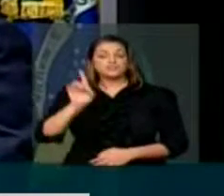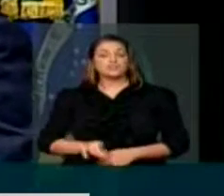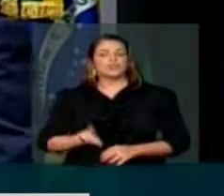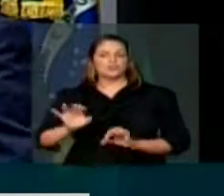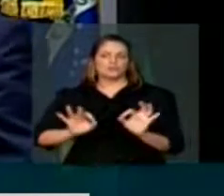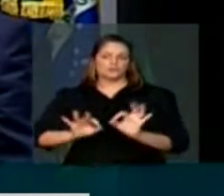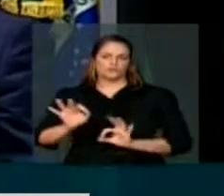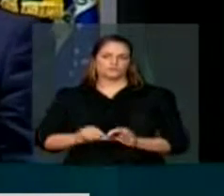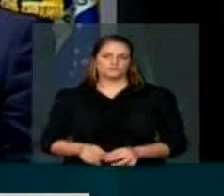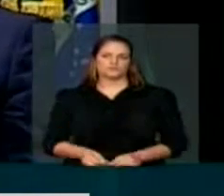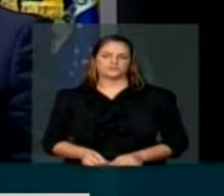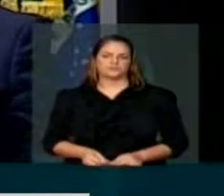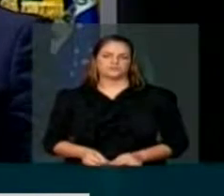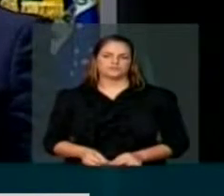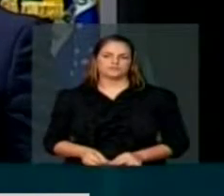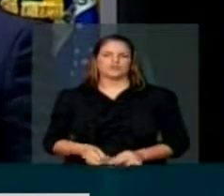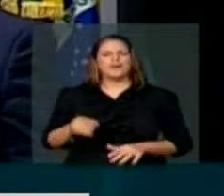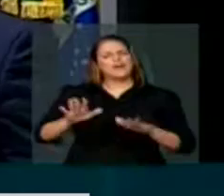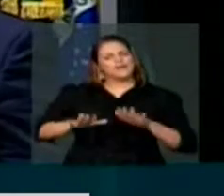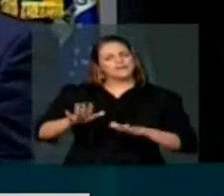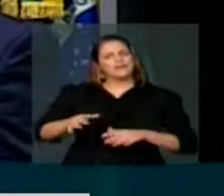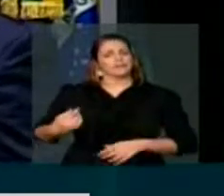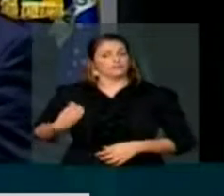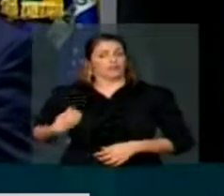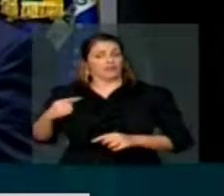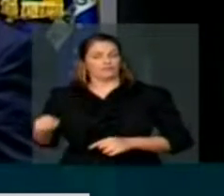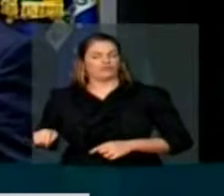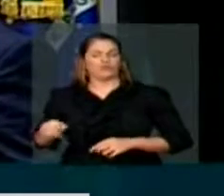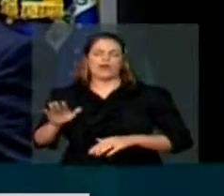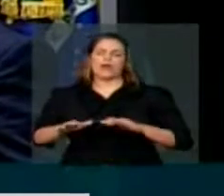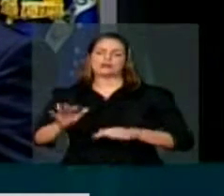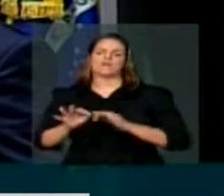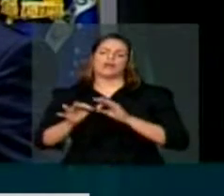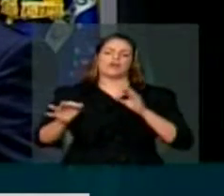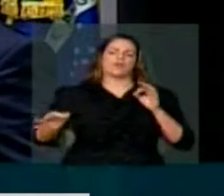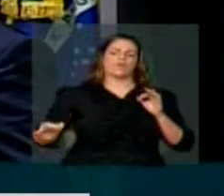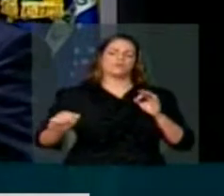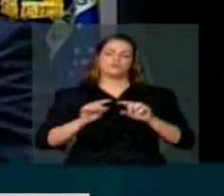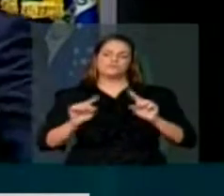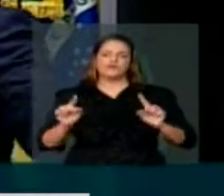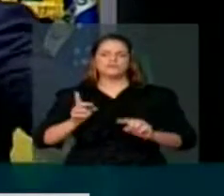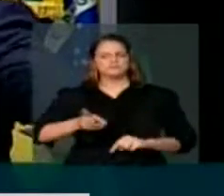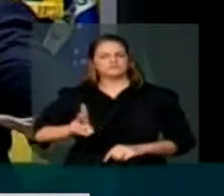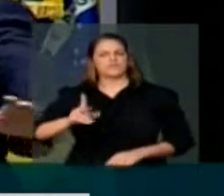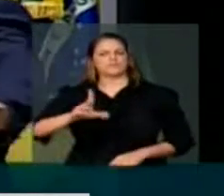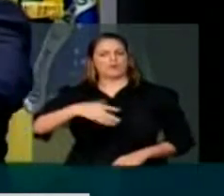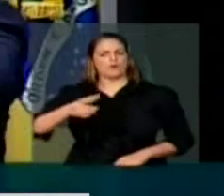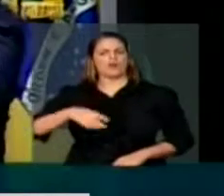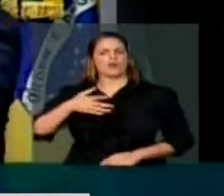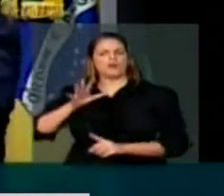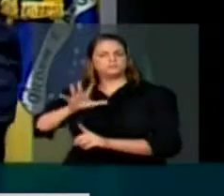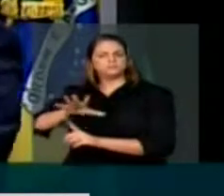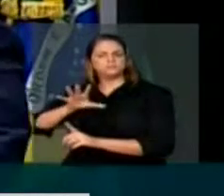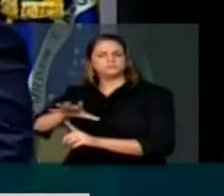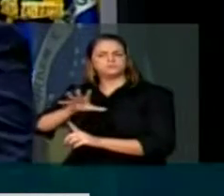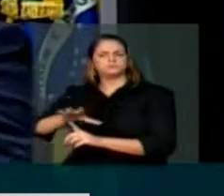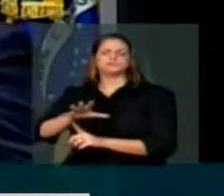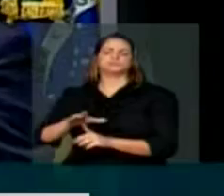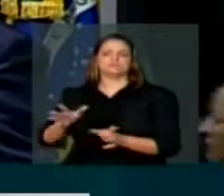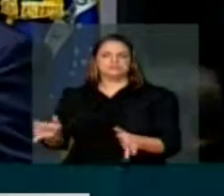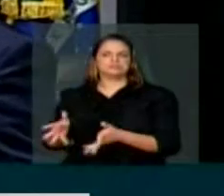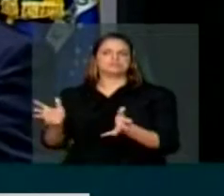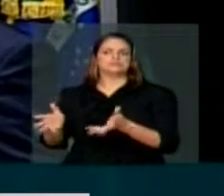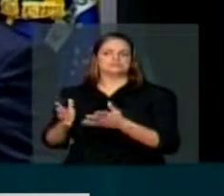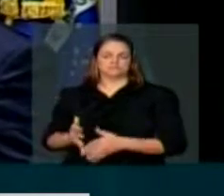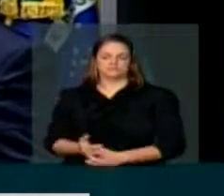embora às vezes de perto, às vezes à distância, mas com a sua coragem todo o tempo pairando no sistema